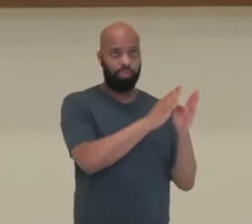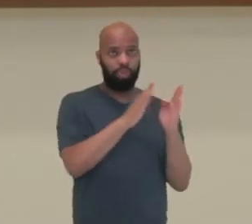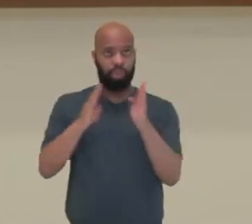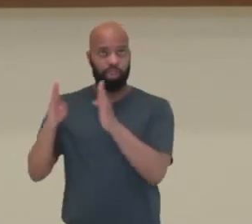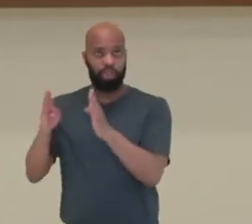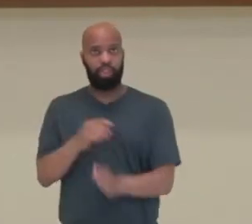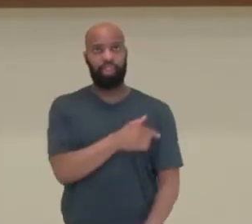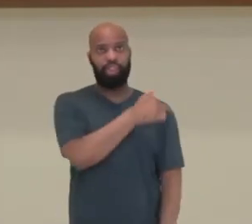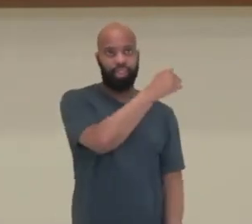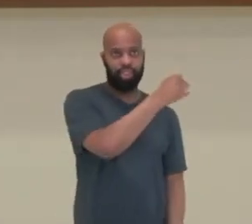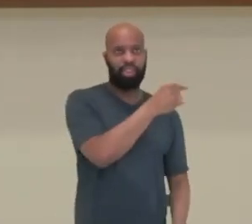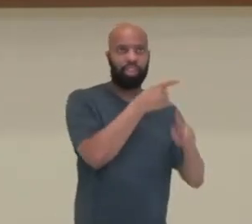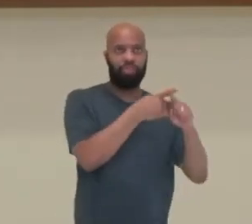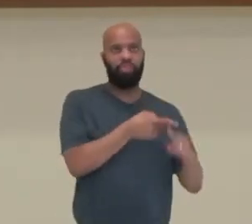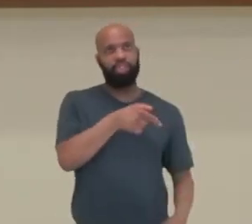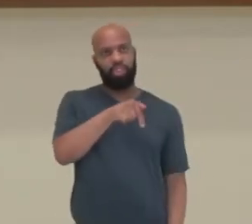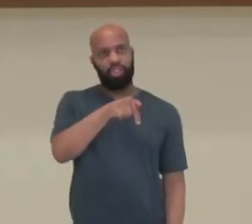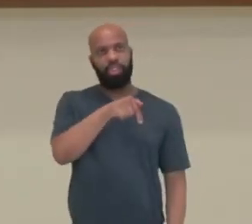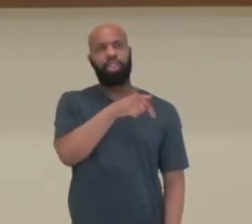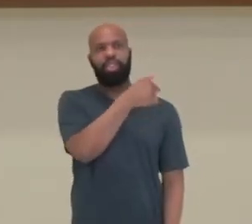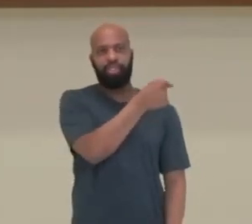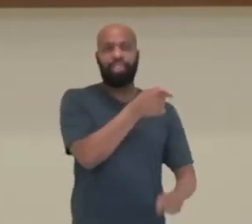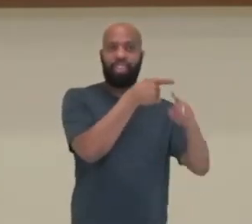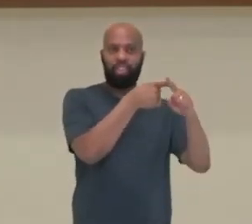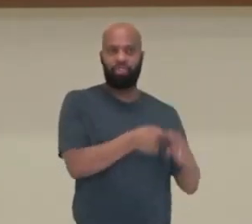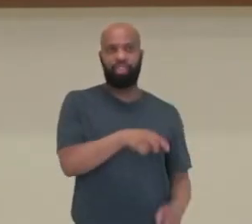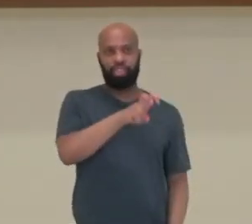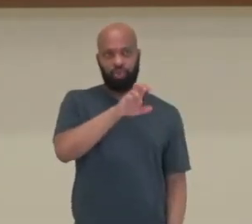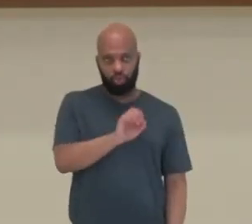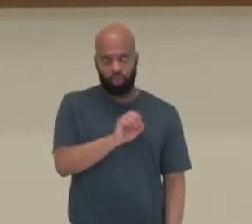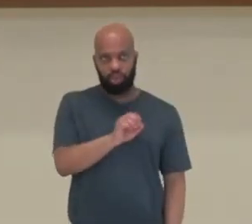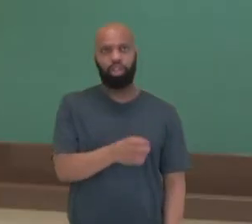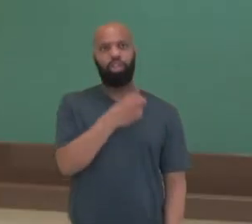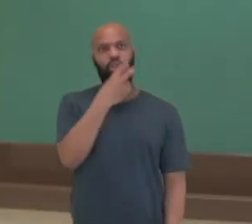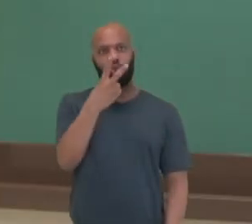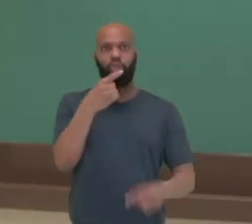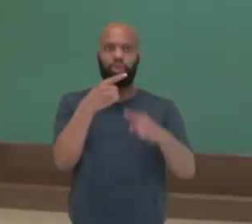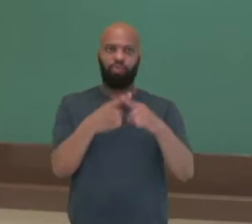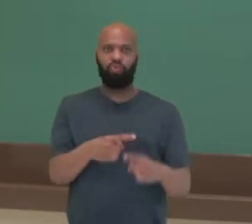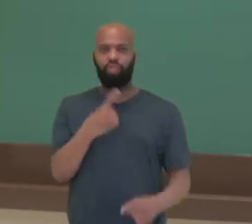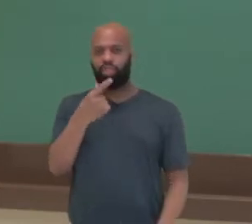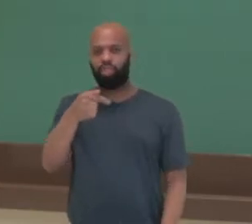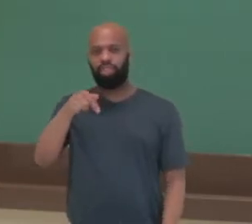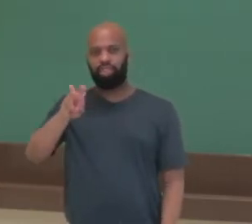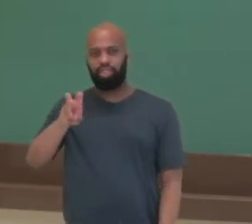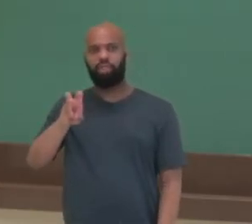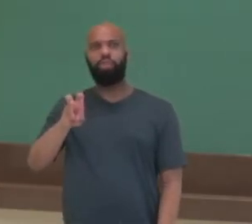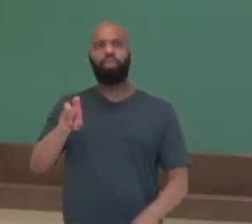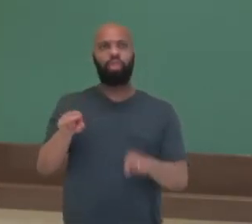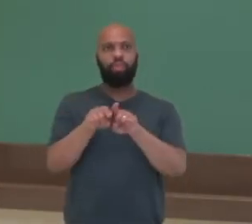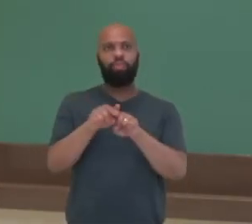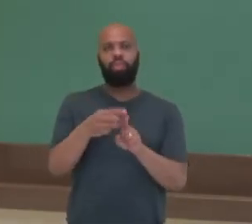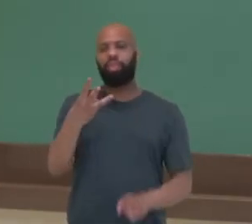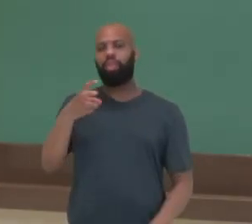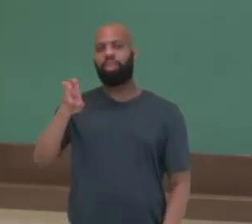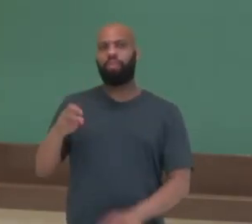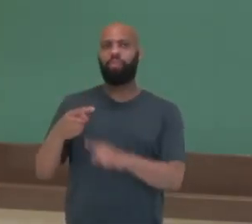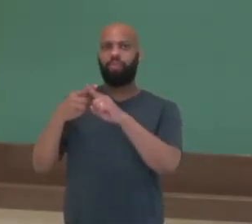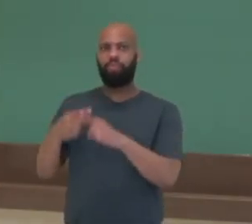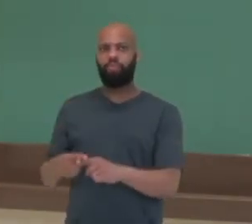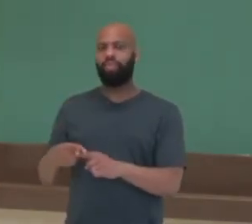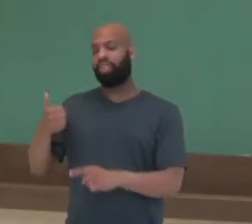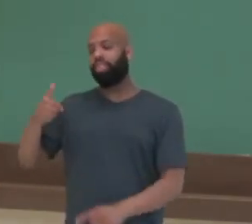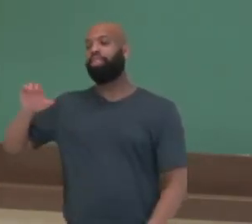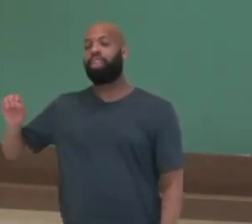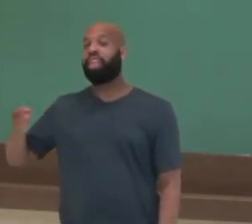respectivamente. Como assim respectivamente? Nesta ordem, respeitando esta ordem, ou seja, vocês vão ter que fazer o produto